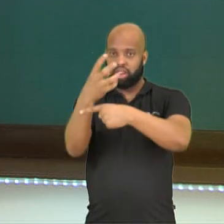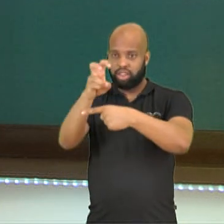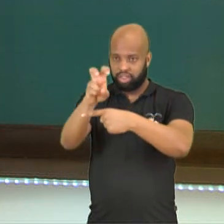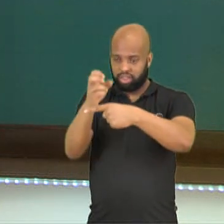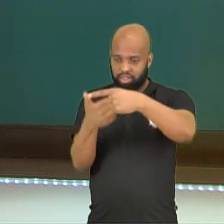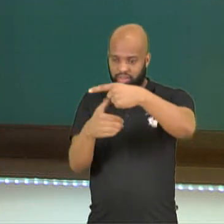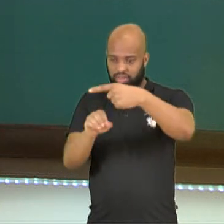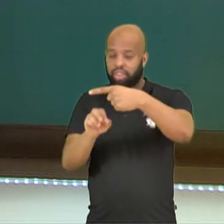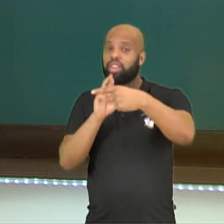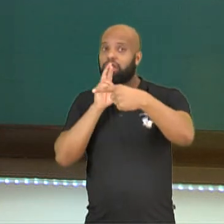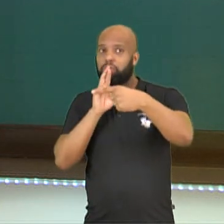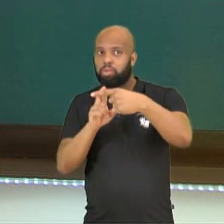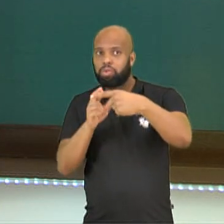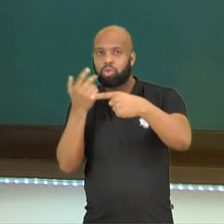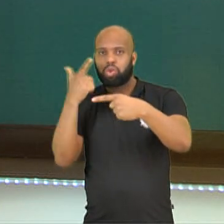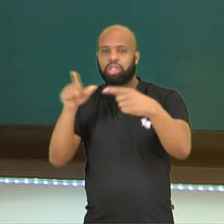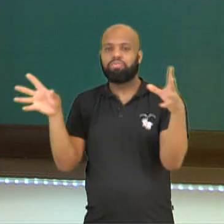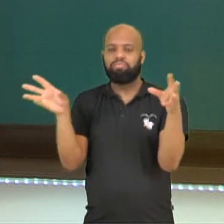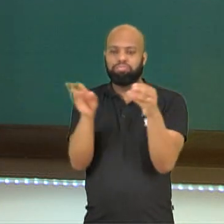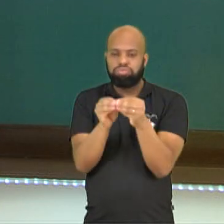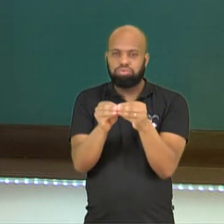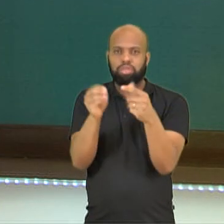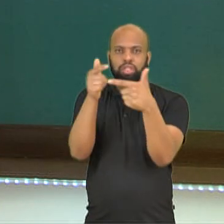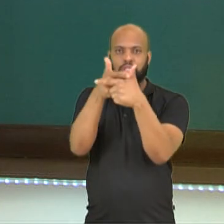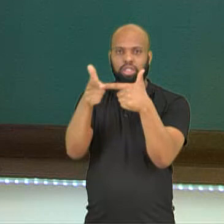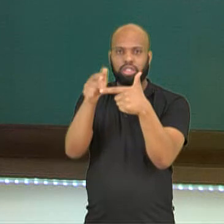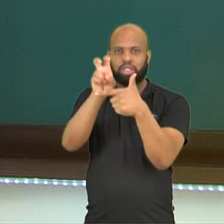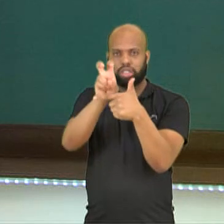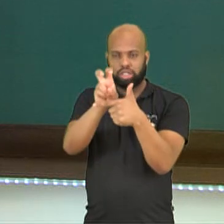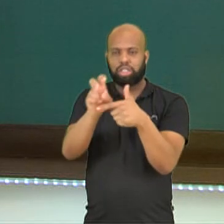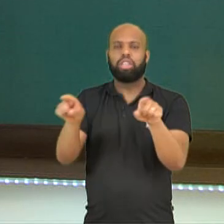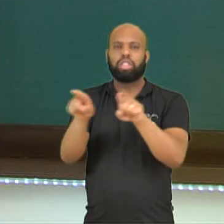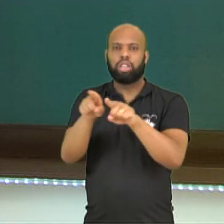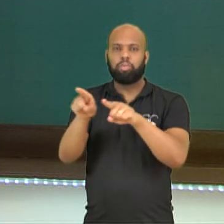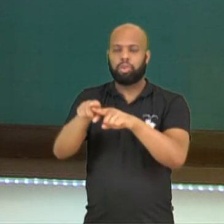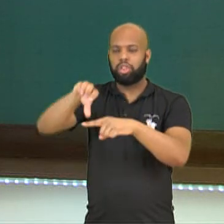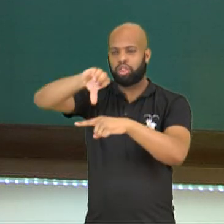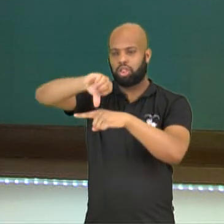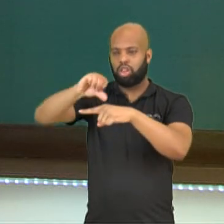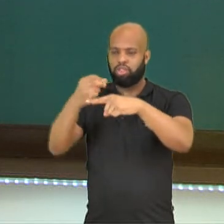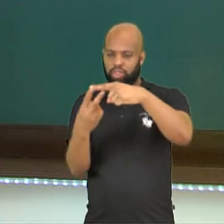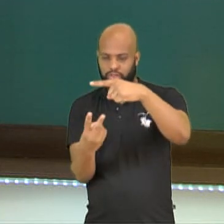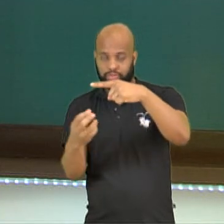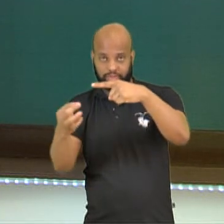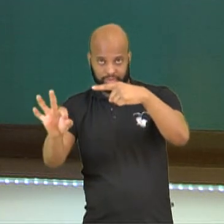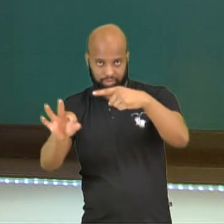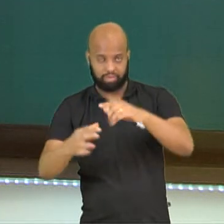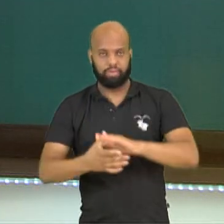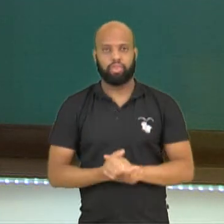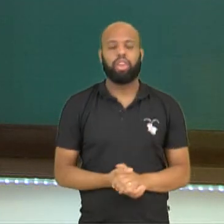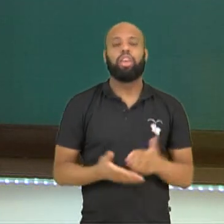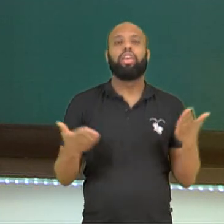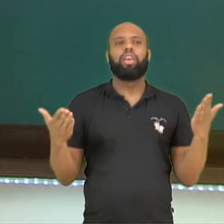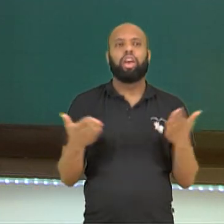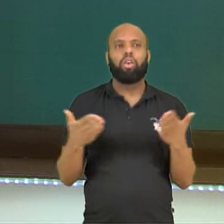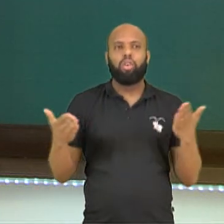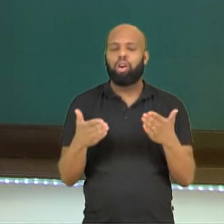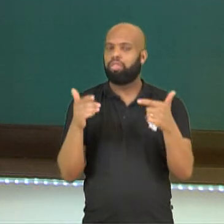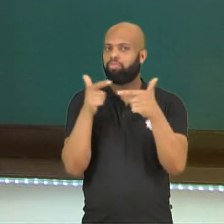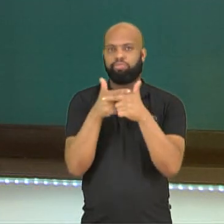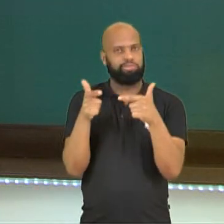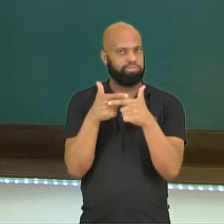45 décimos, você consegue simplificar por 5, que também daria 9 meios, tá bom? E agora, não posso